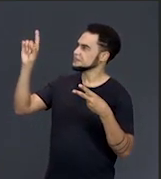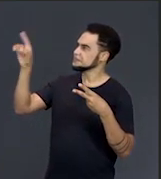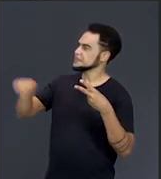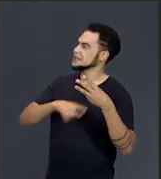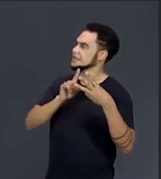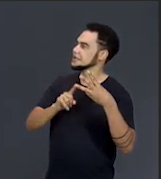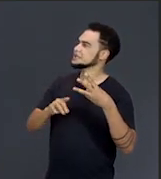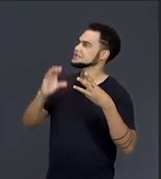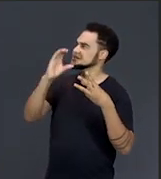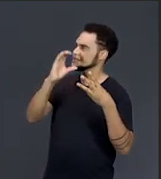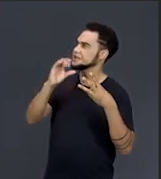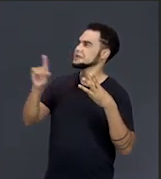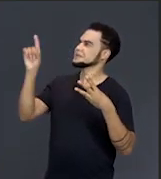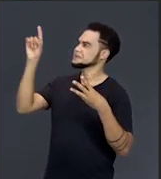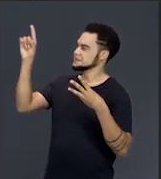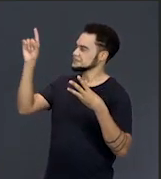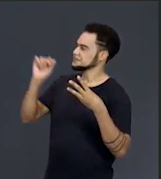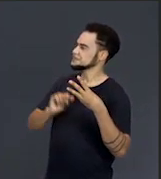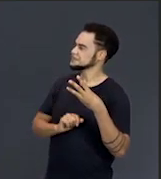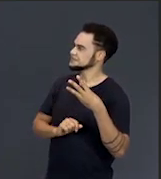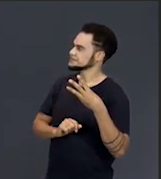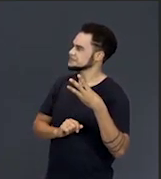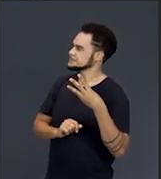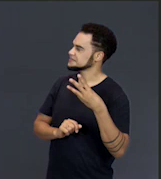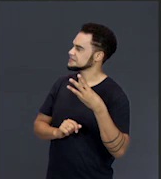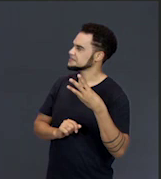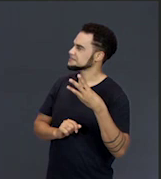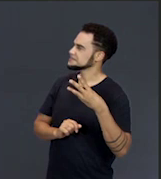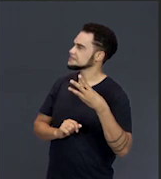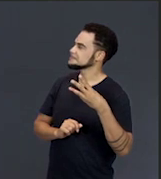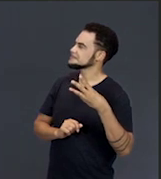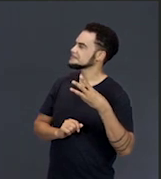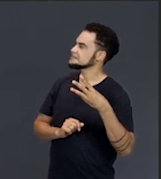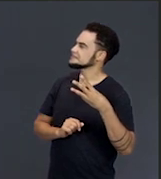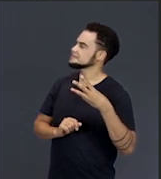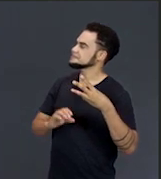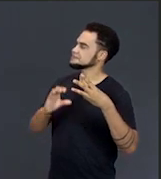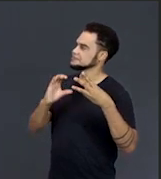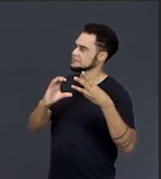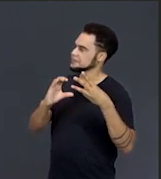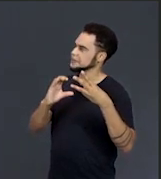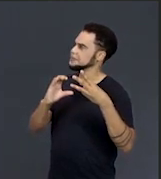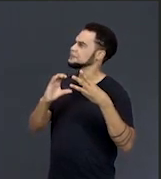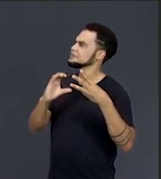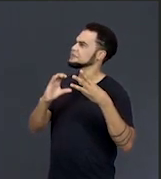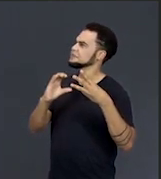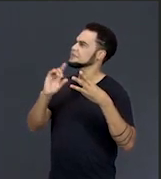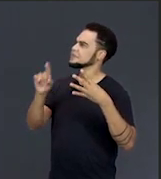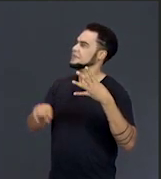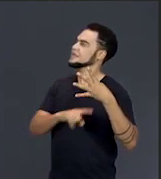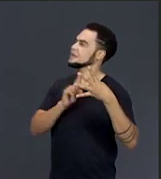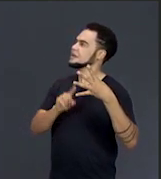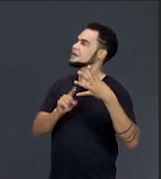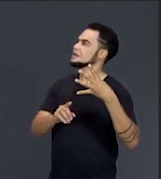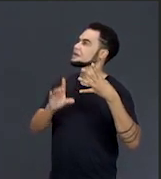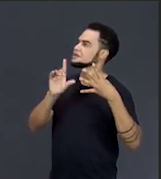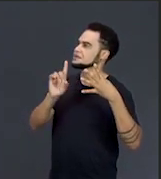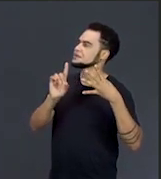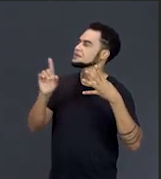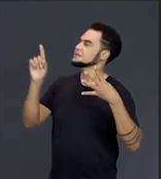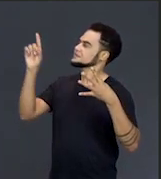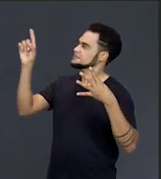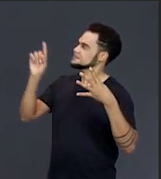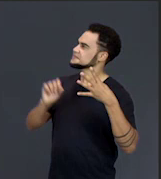C. Cromossomo circular associado com estonas e a reprodução via meiose. D. Cromossomo